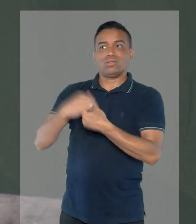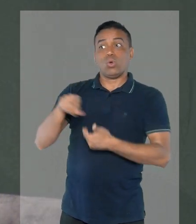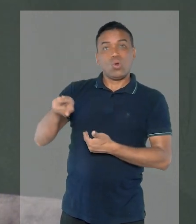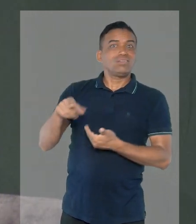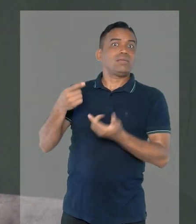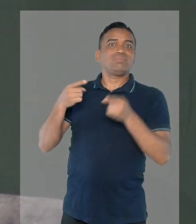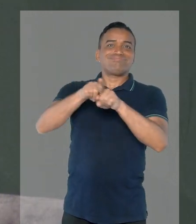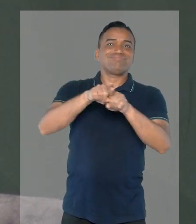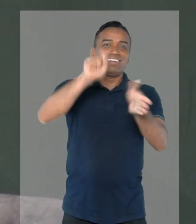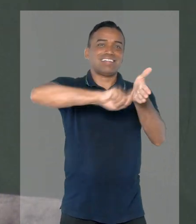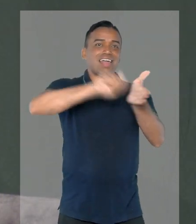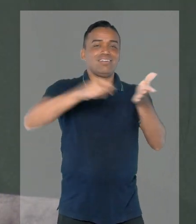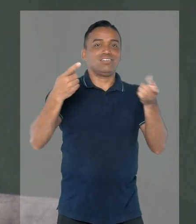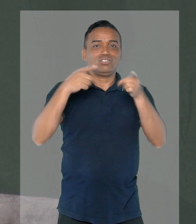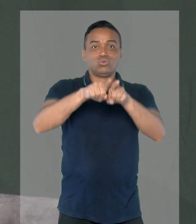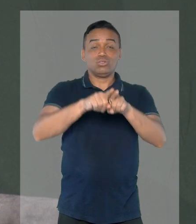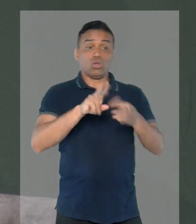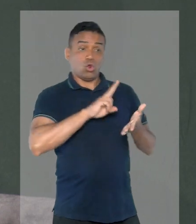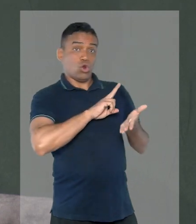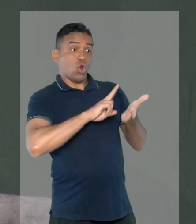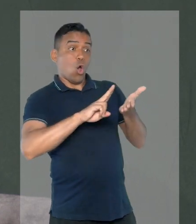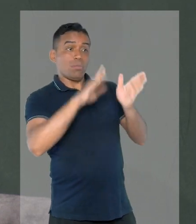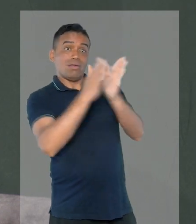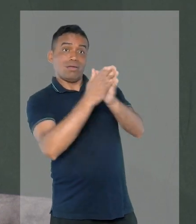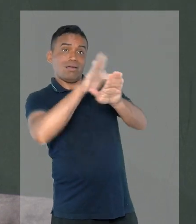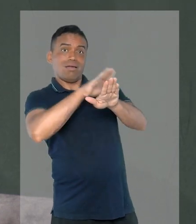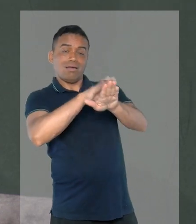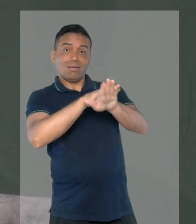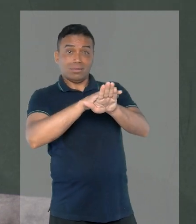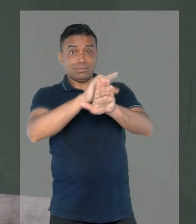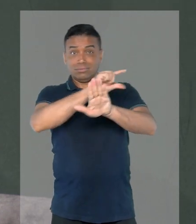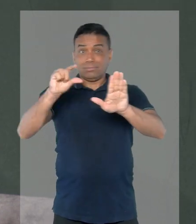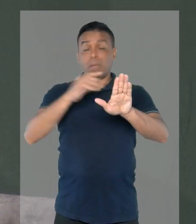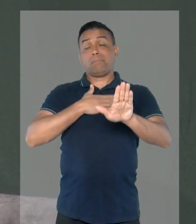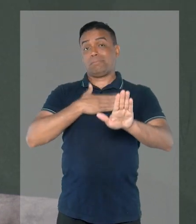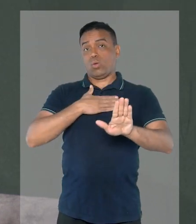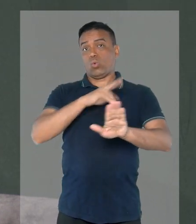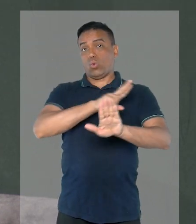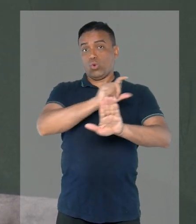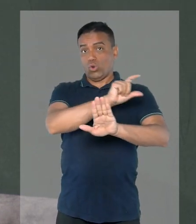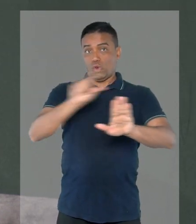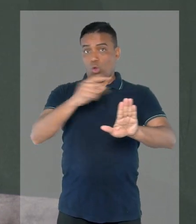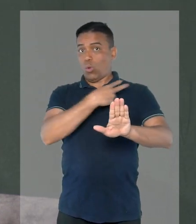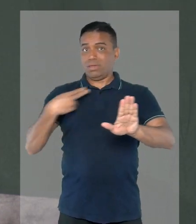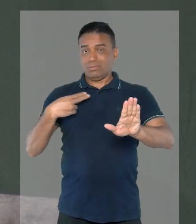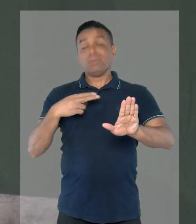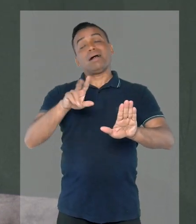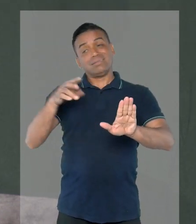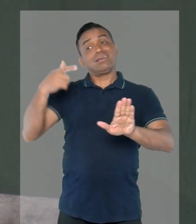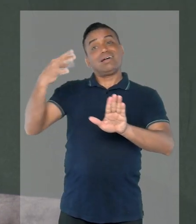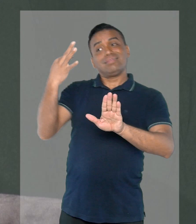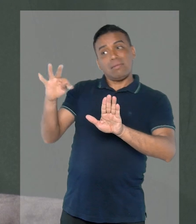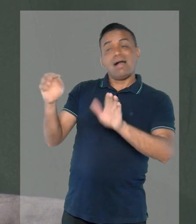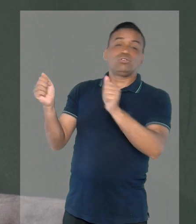orientador é sempre coautor, né? E o nome que está na capa é sempre uma etiqueta nominativa. É o meu nome, mas é um trabalho também